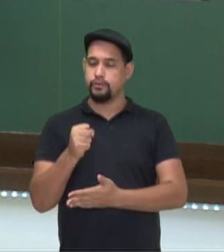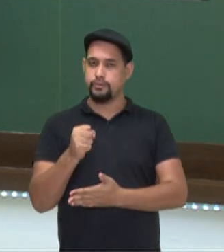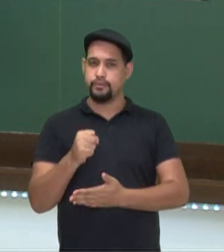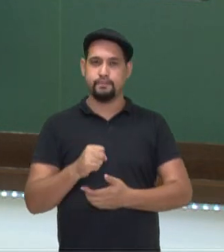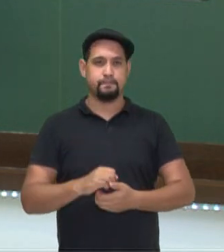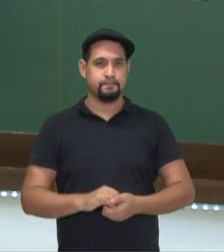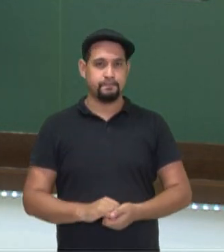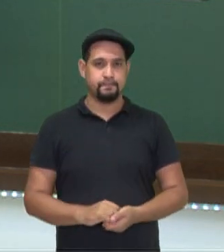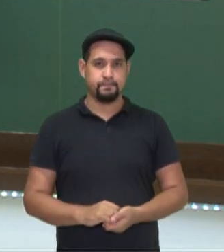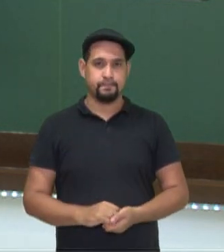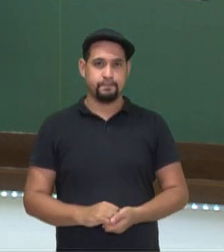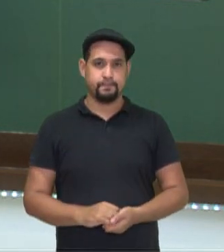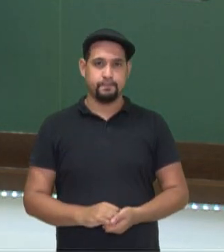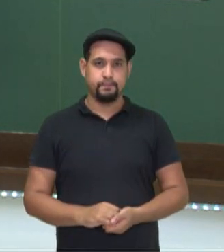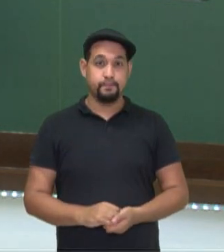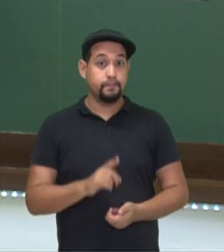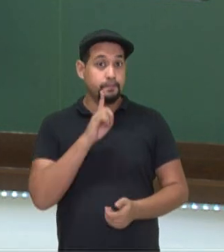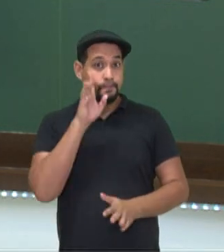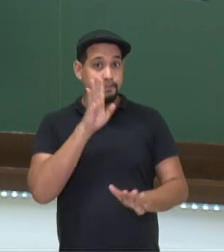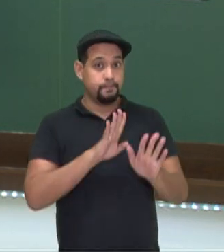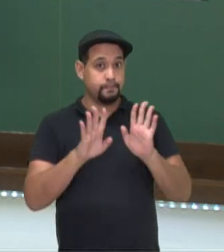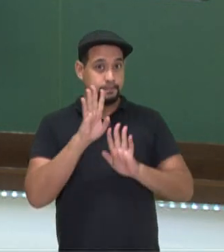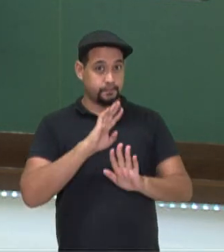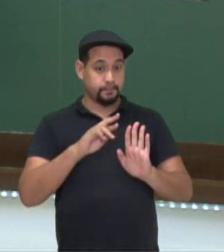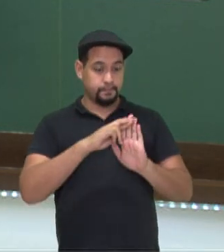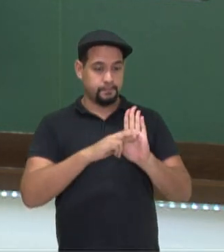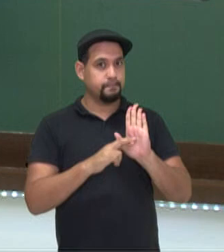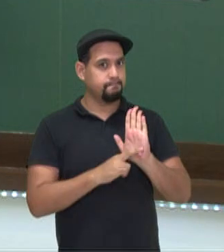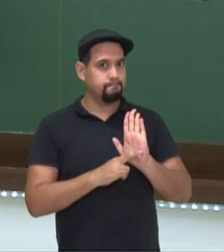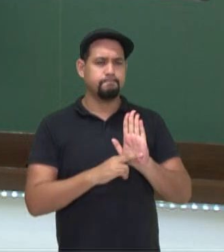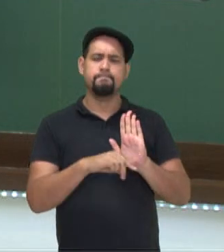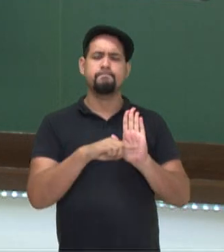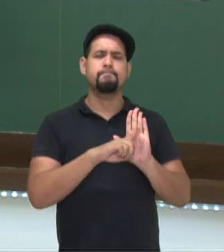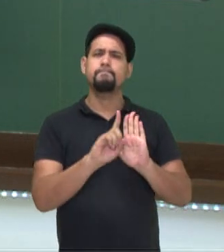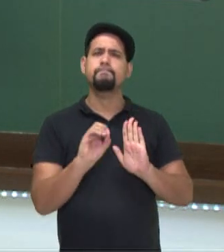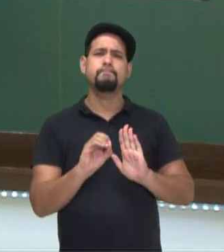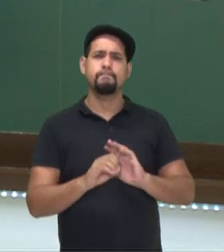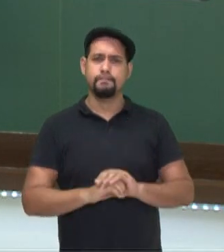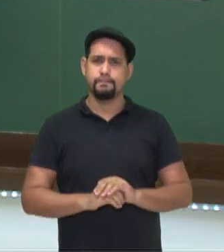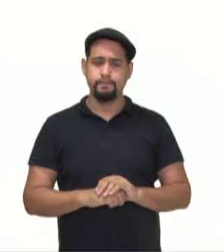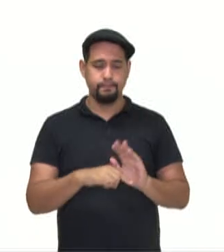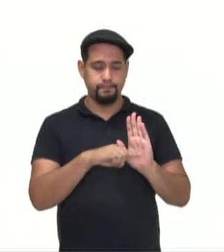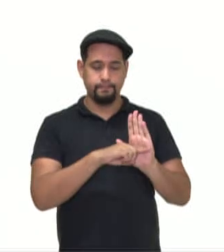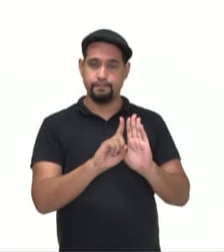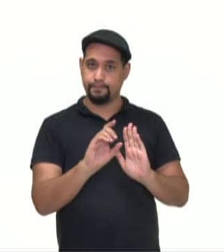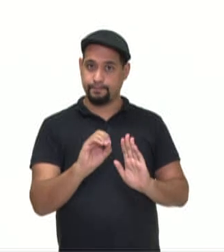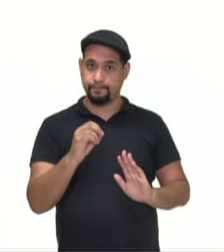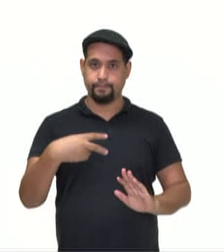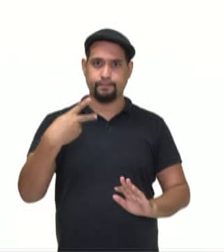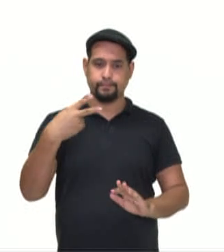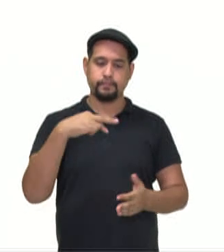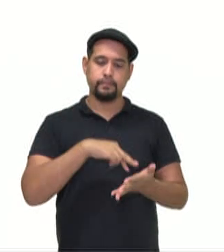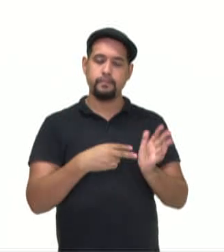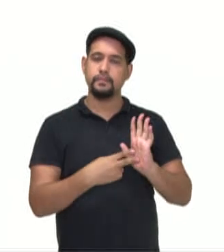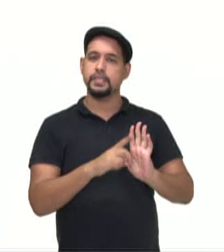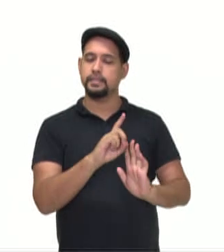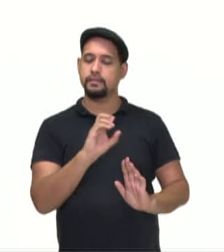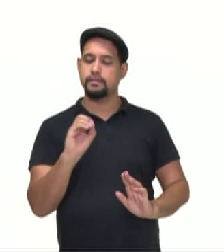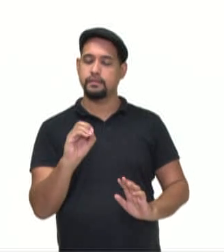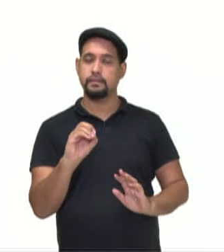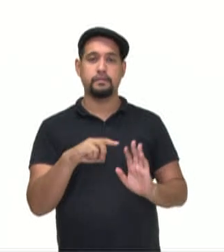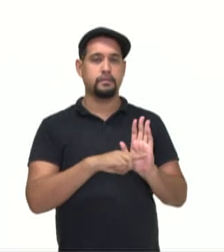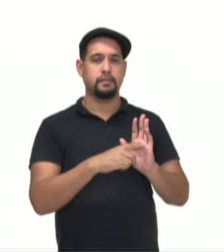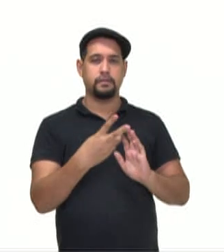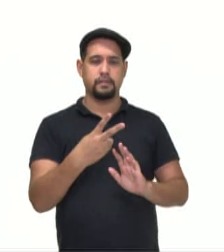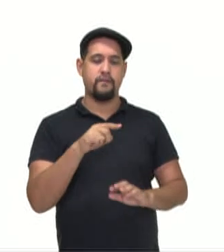Certo? Cuidado com a regra de sinais. E o menos 10? Menos 10 ao quadrado é 100.